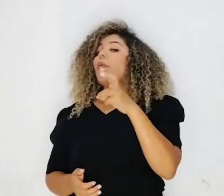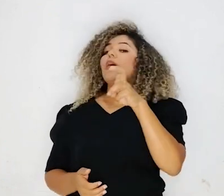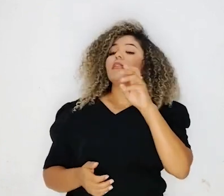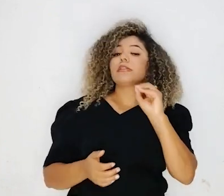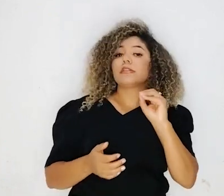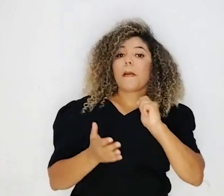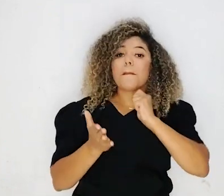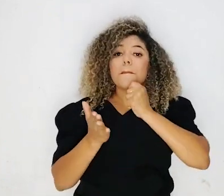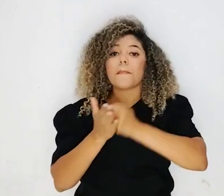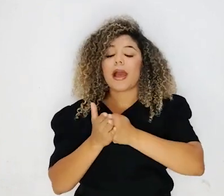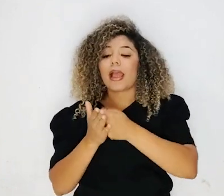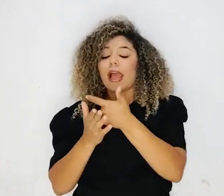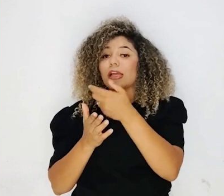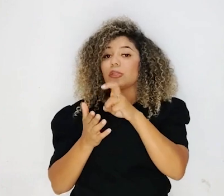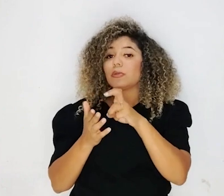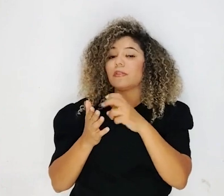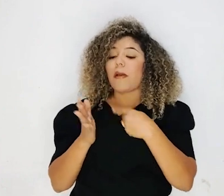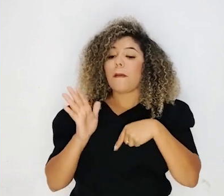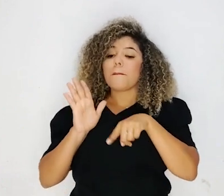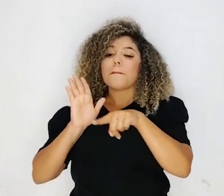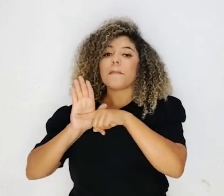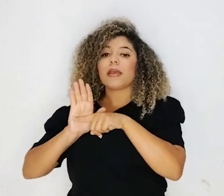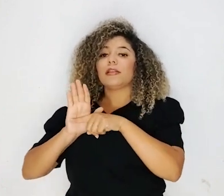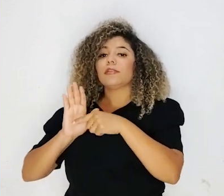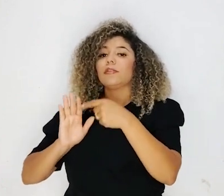se fosse para pagar em 2 vezes, seria menos